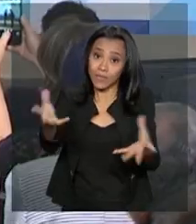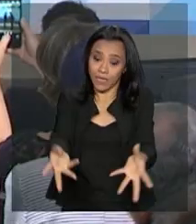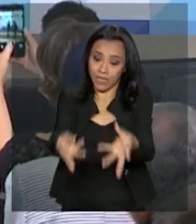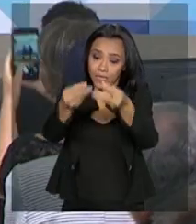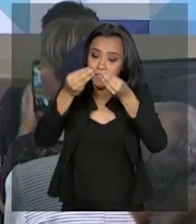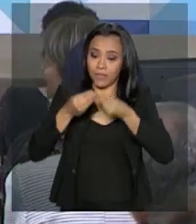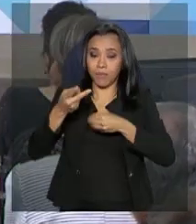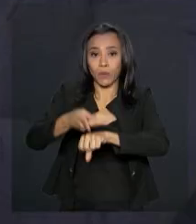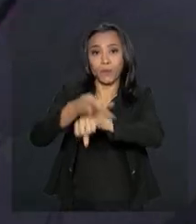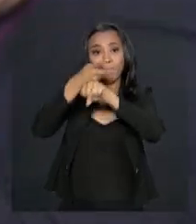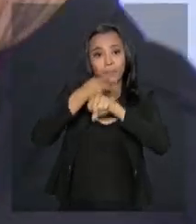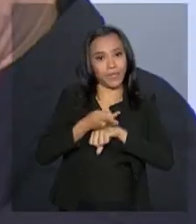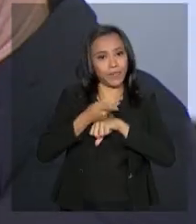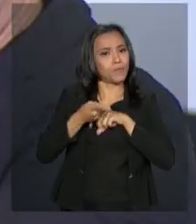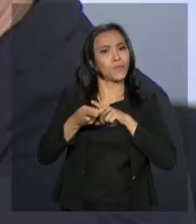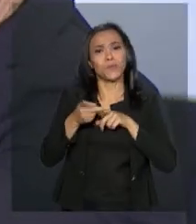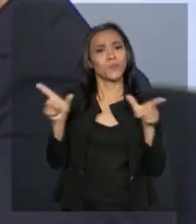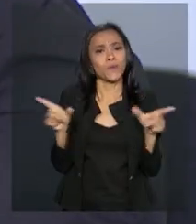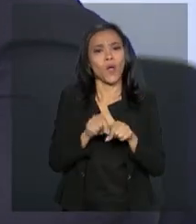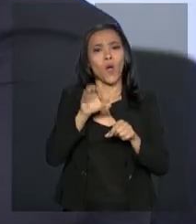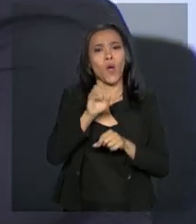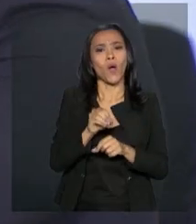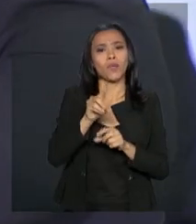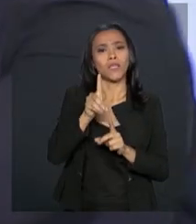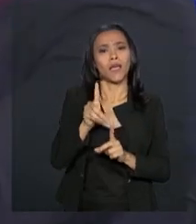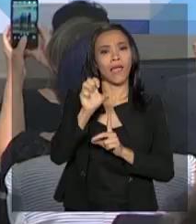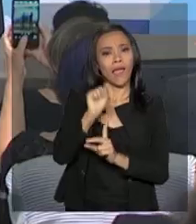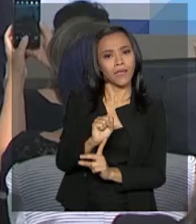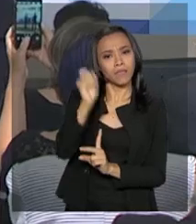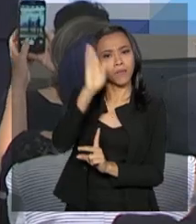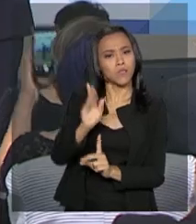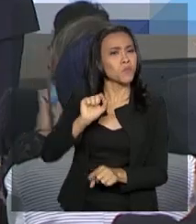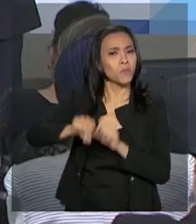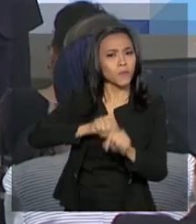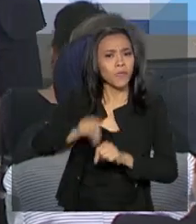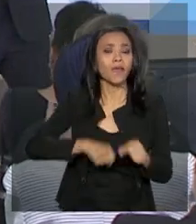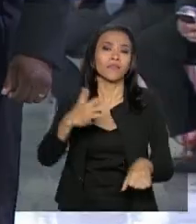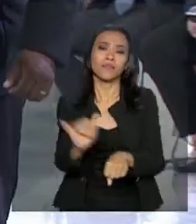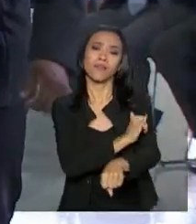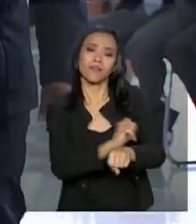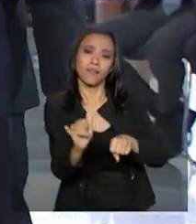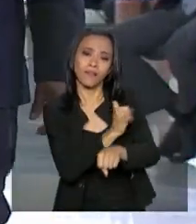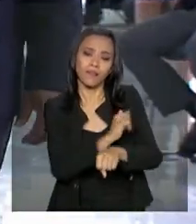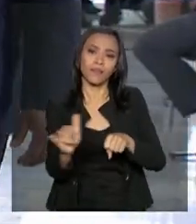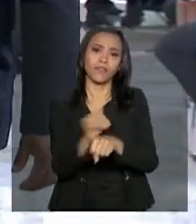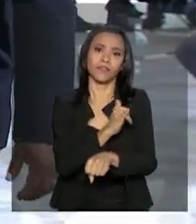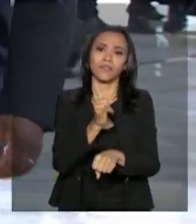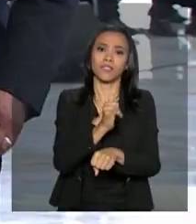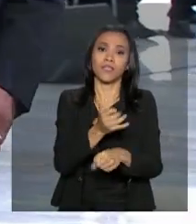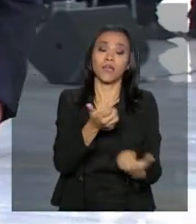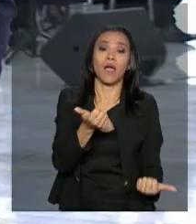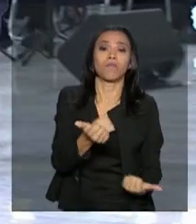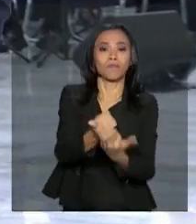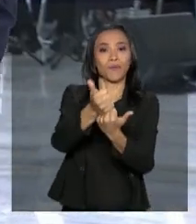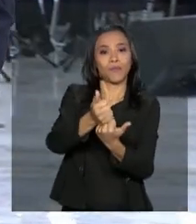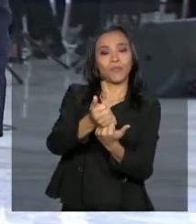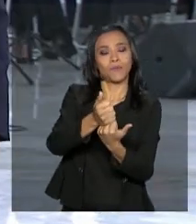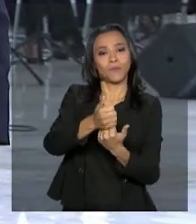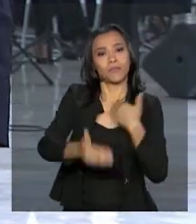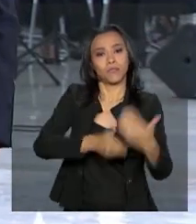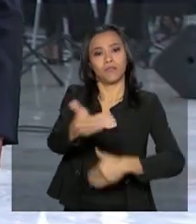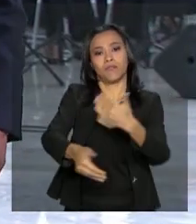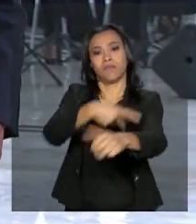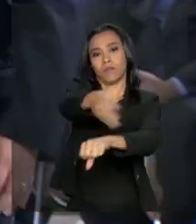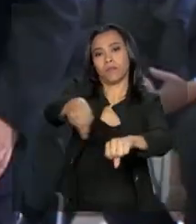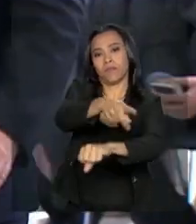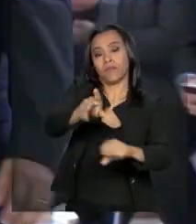ds brasil por ajudarem o país com práticas que contribuem para o desenvolvimento sustentável como modelo